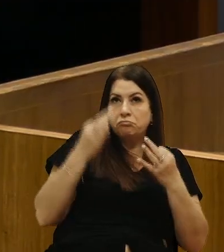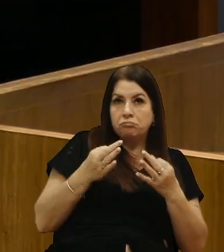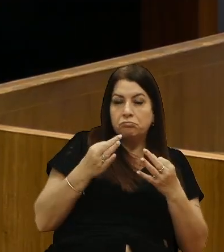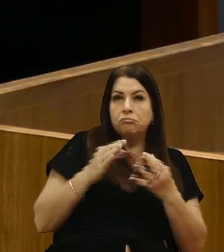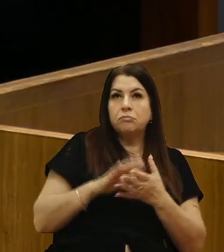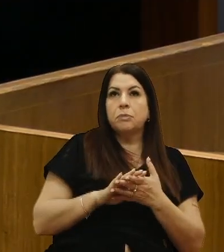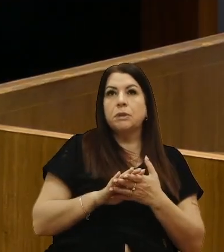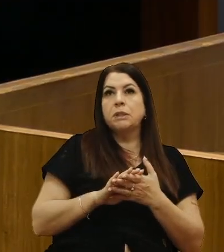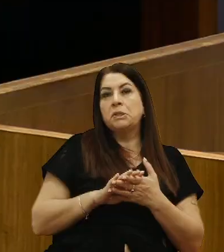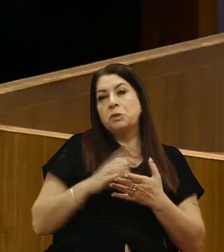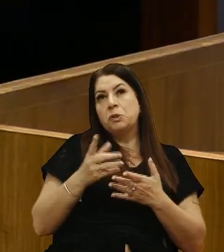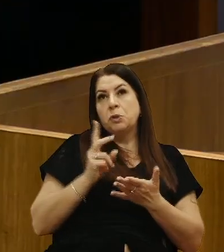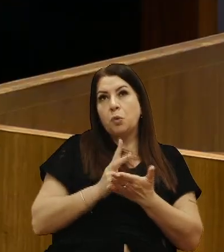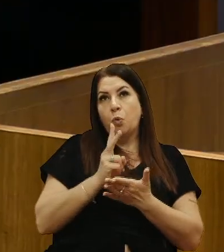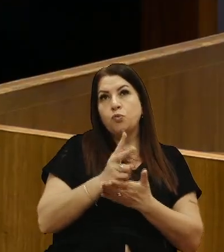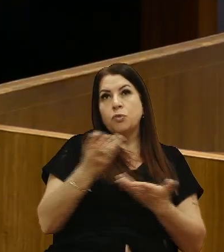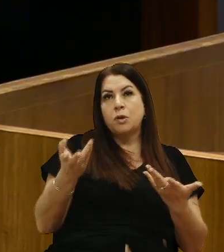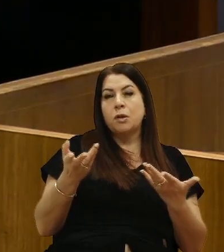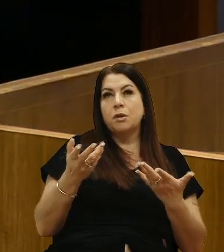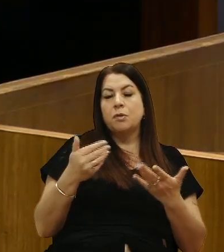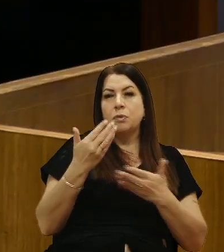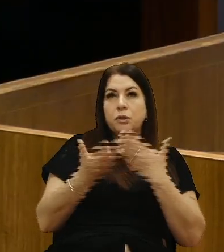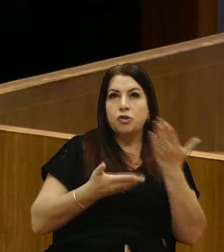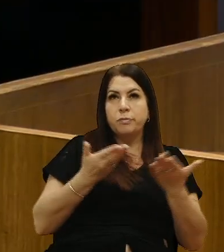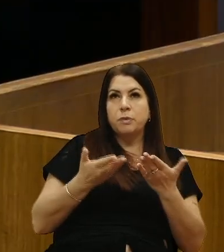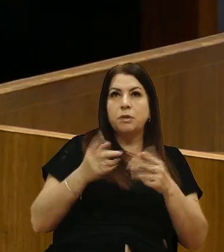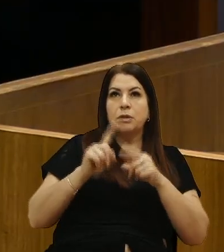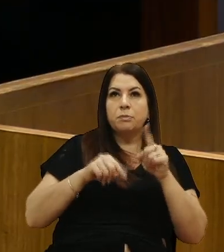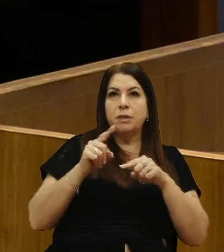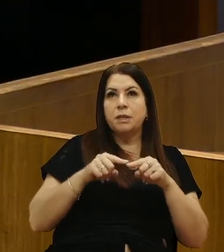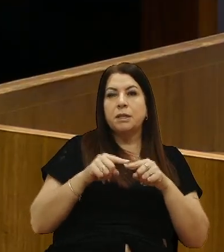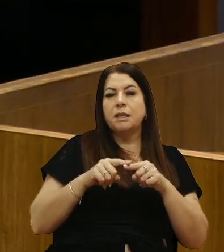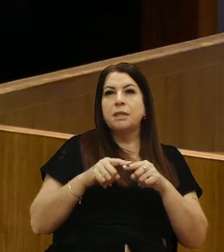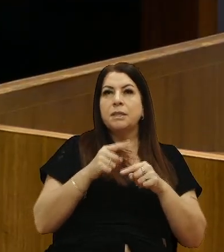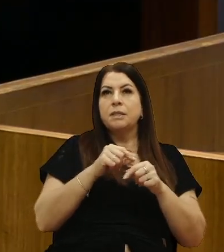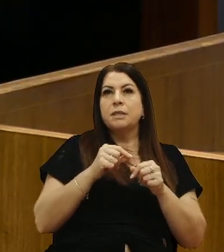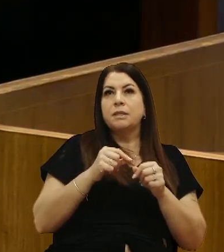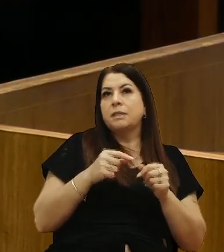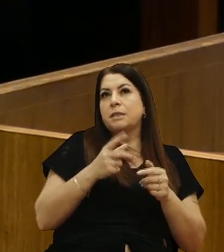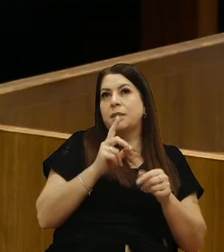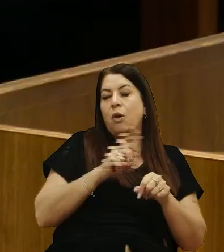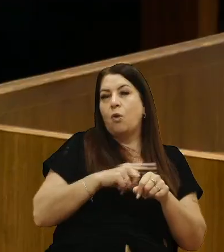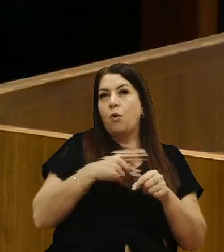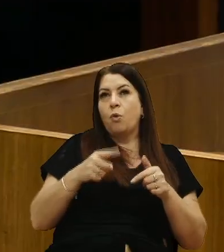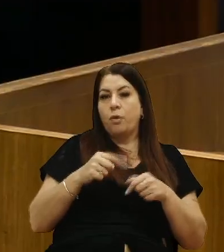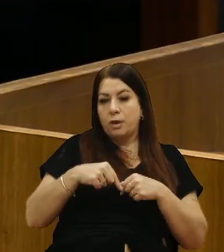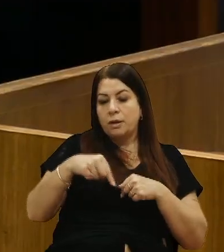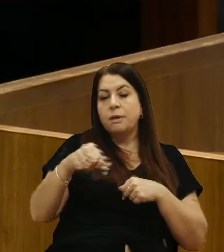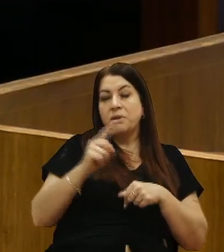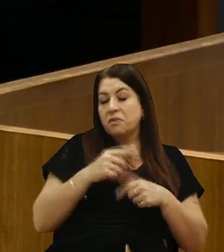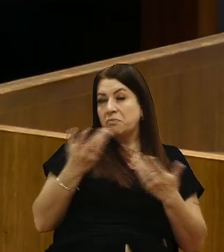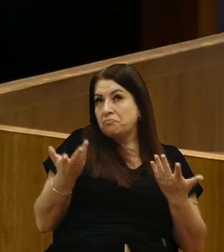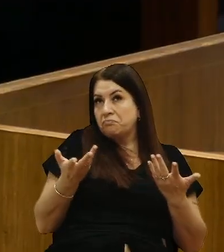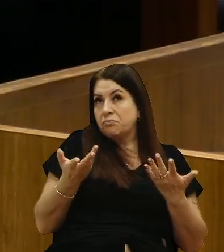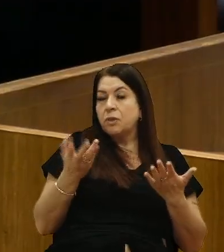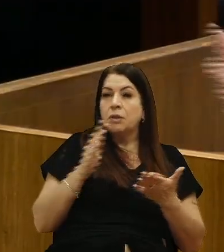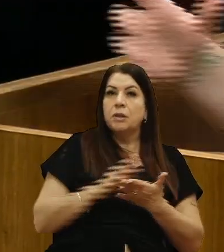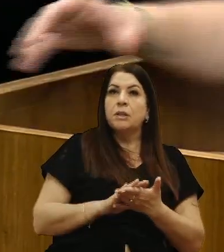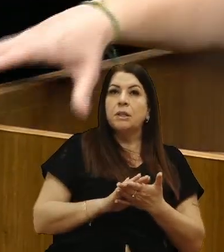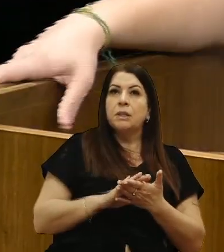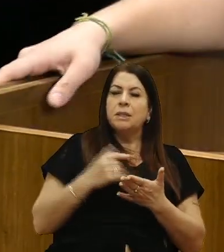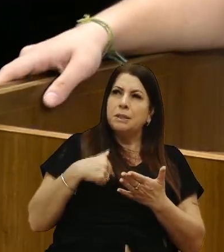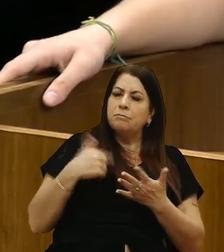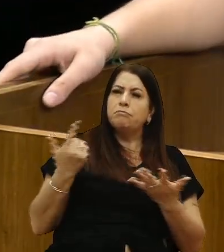certeza se iria continuar, né, com esse atendimento de materiais paliativos daqui para frente, enfim. E aí isso